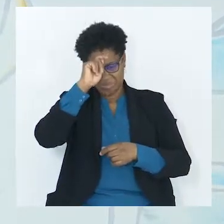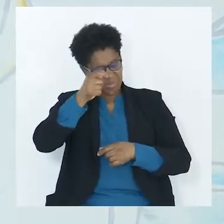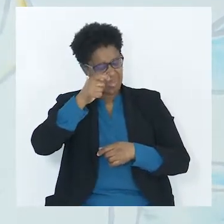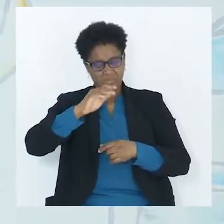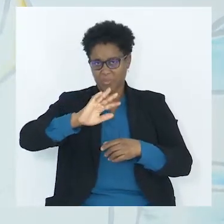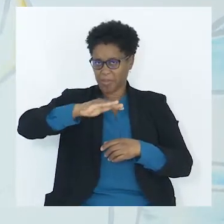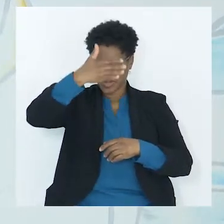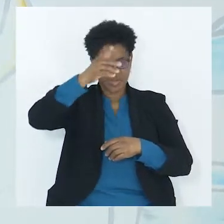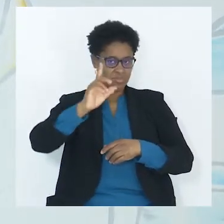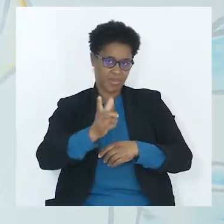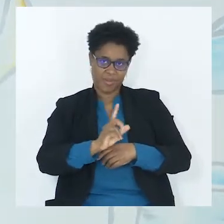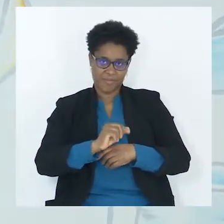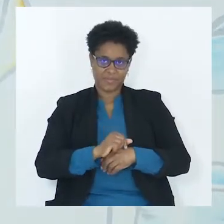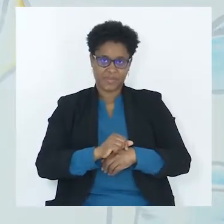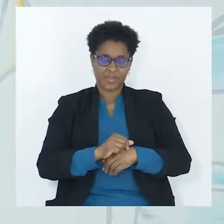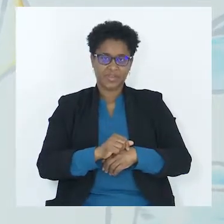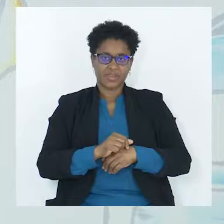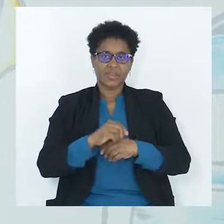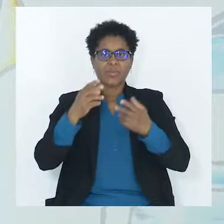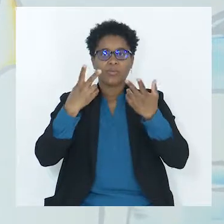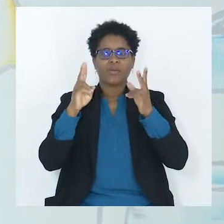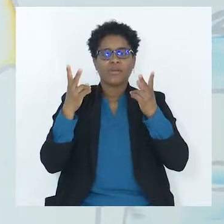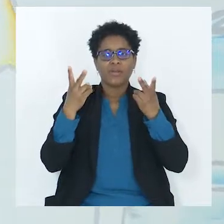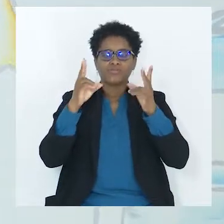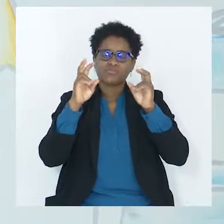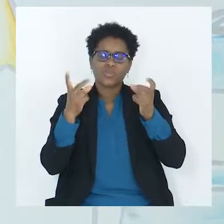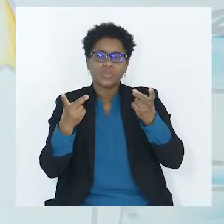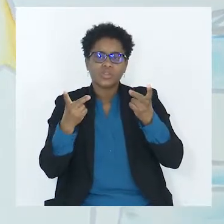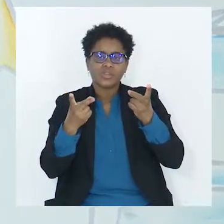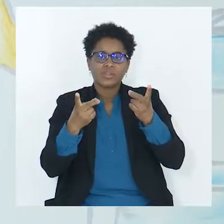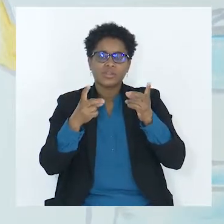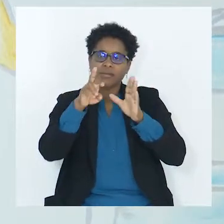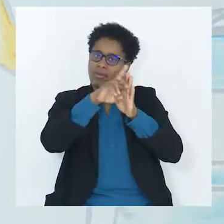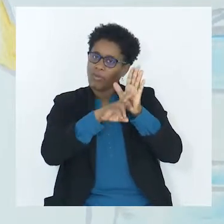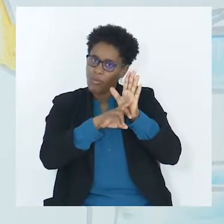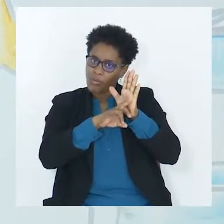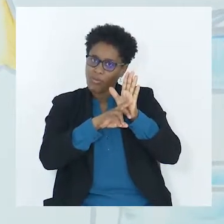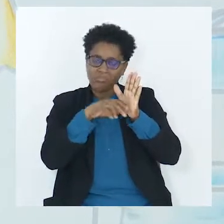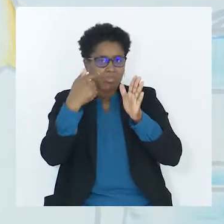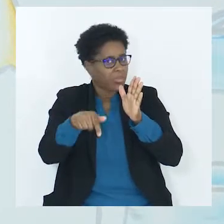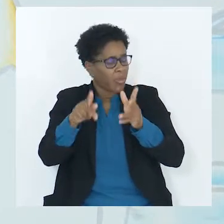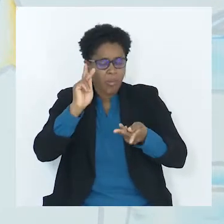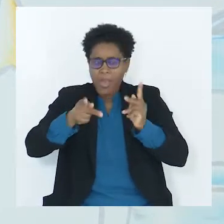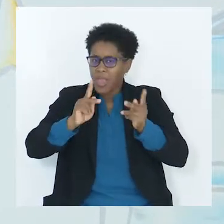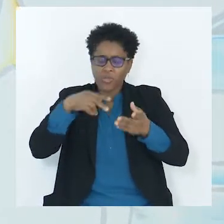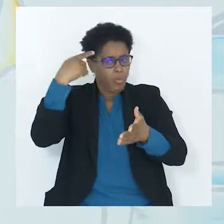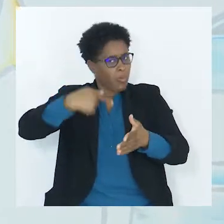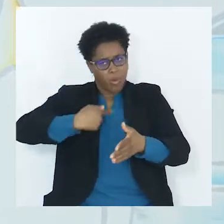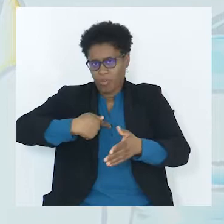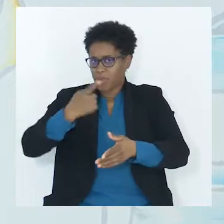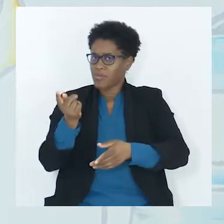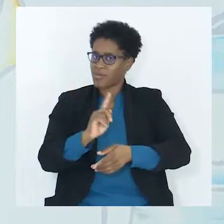Não obedece um princípio e um critério de rigor, não tem um